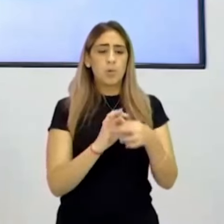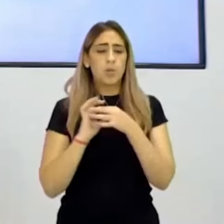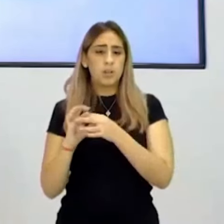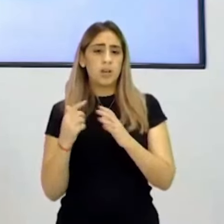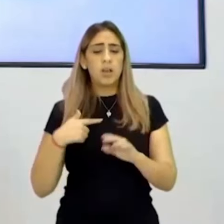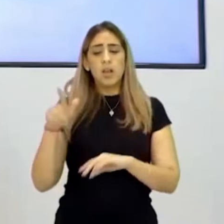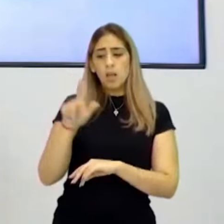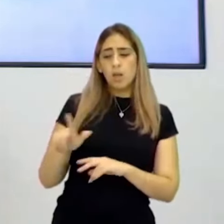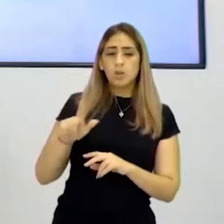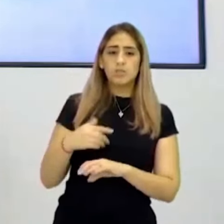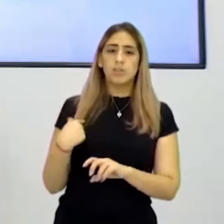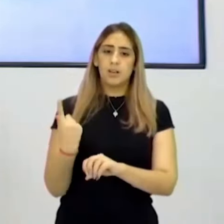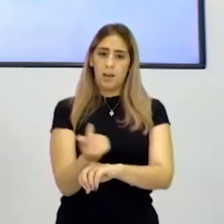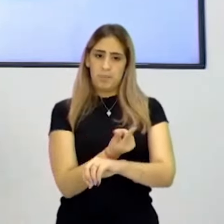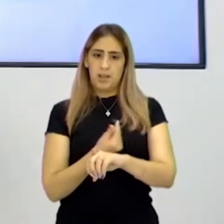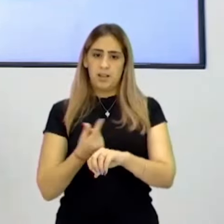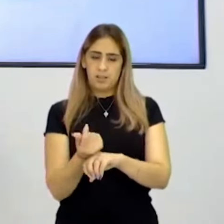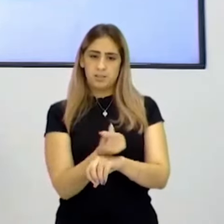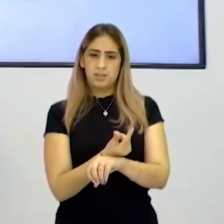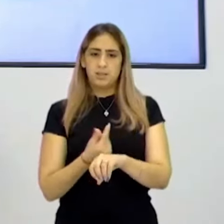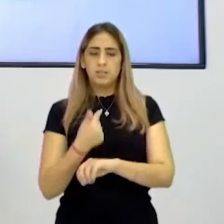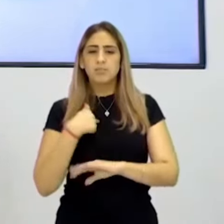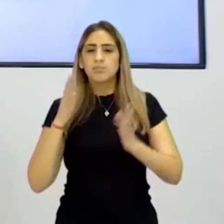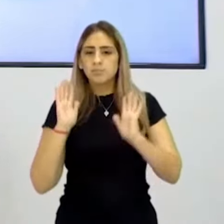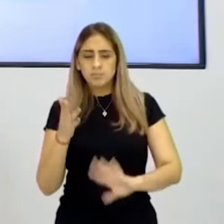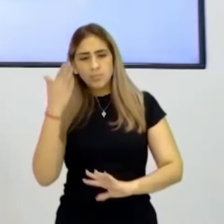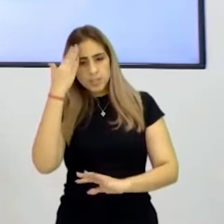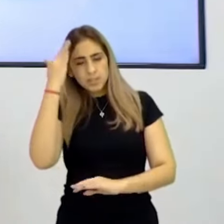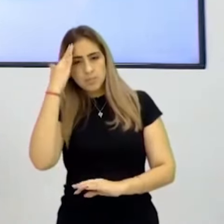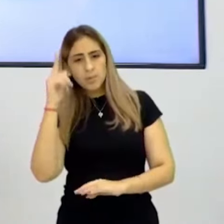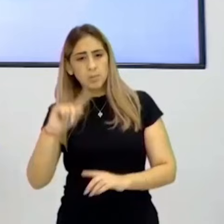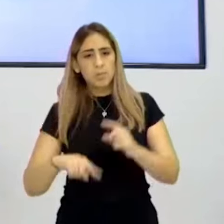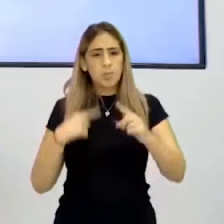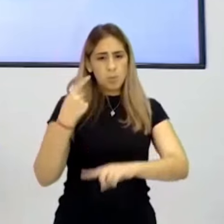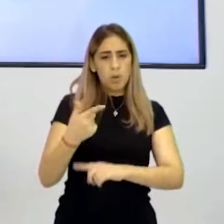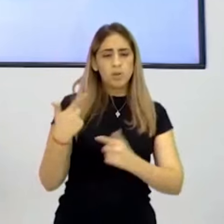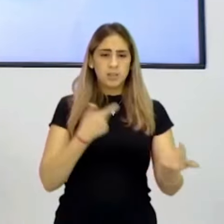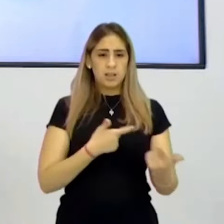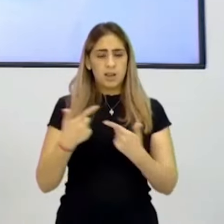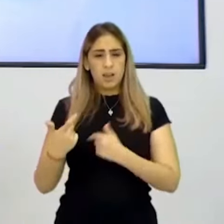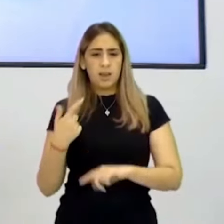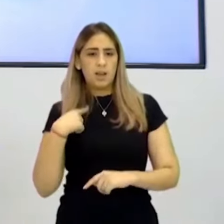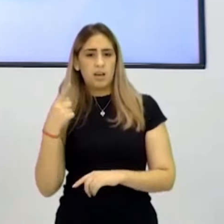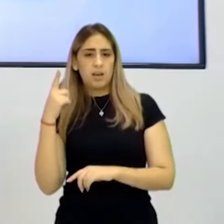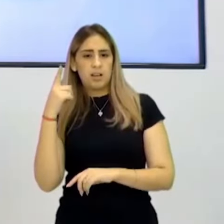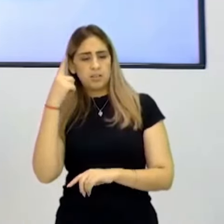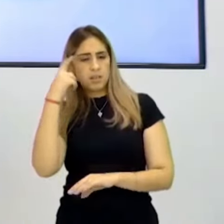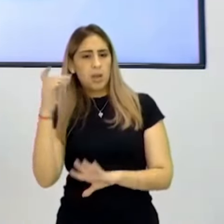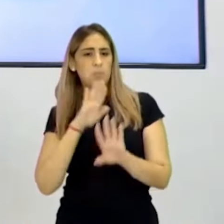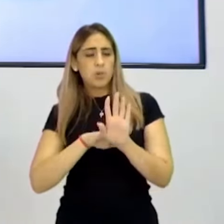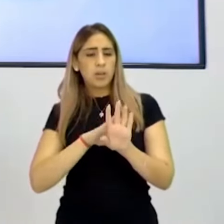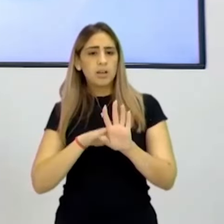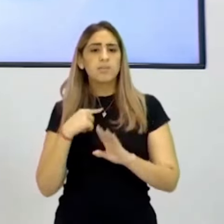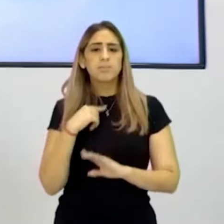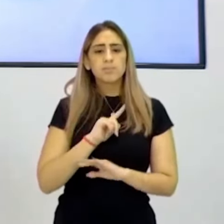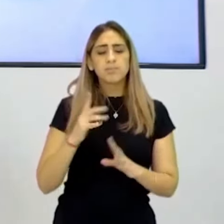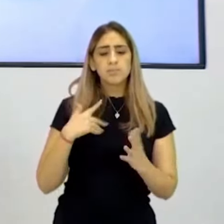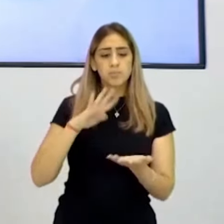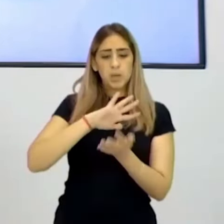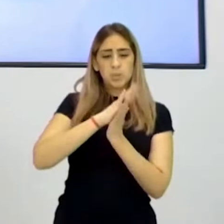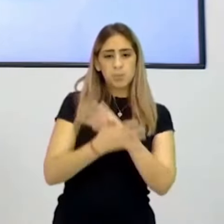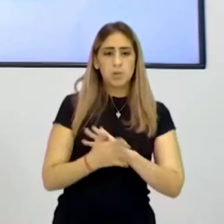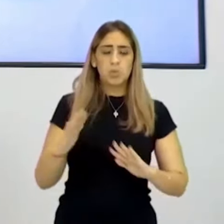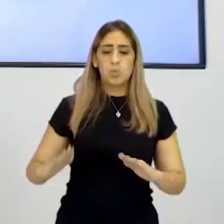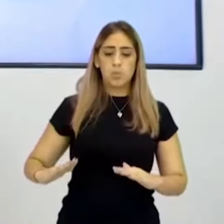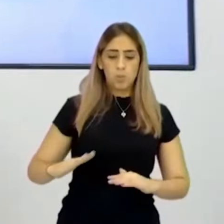lógica capitalista. Então, nós já sabemos que no pós-Guerra Fria, lá quando termina, quando tem a quebra do Muro de Berlim, né? Quando